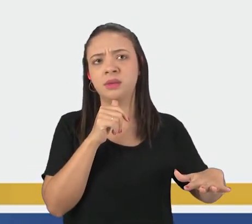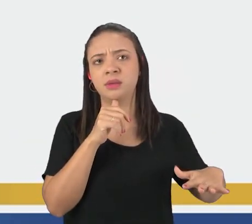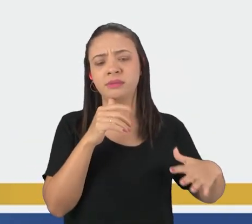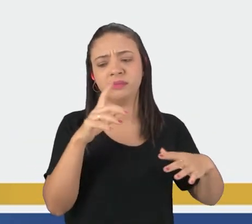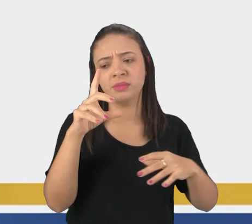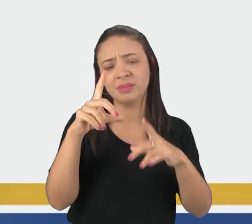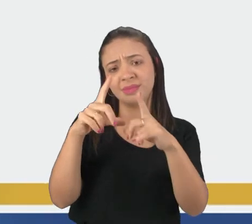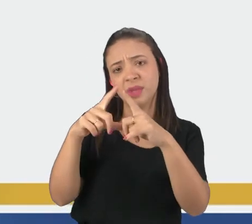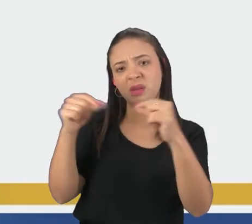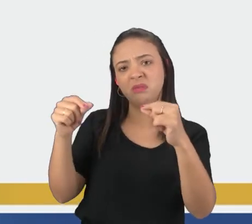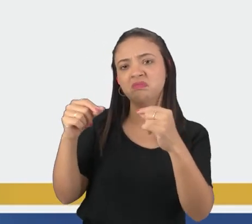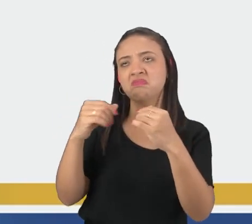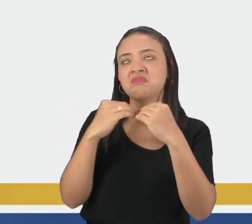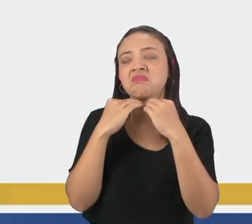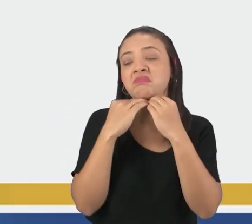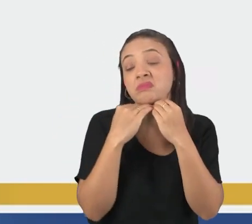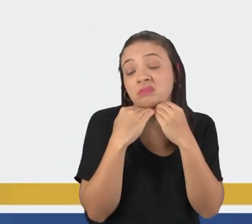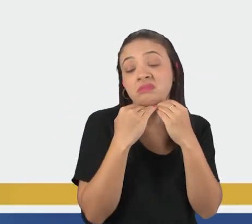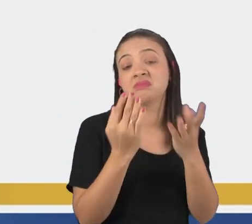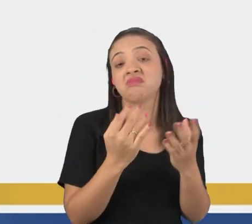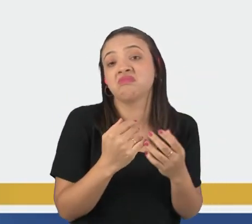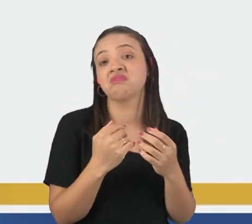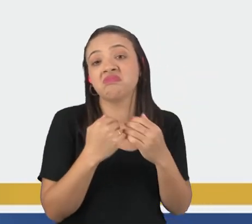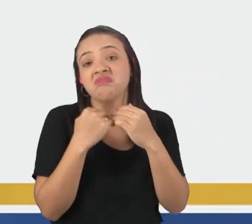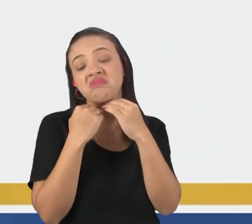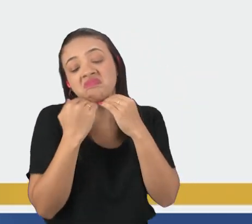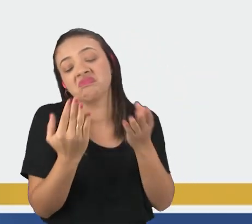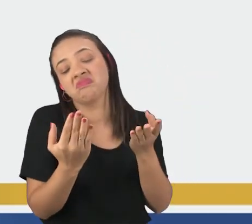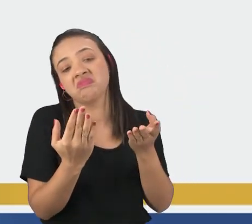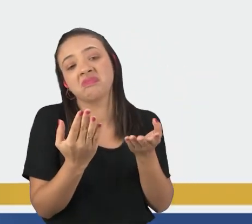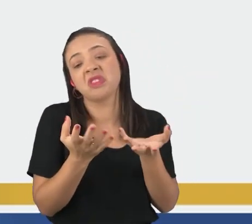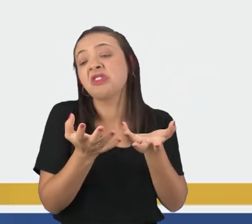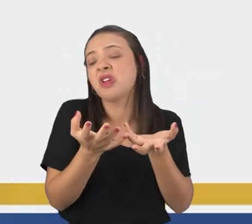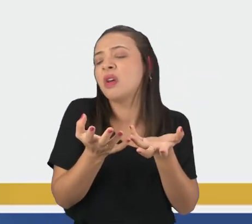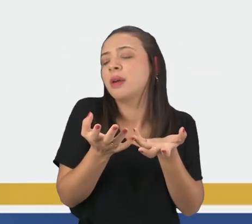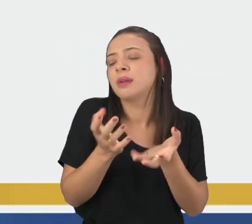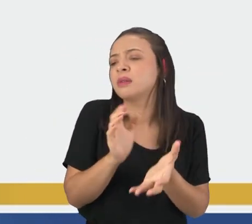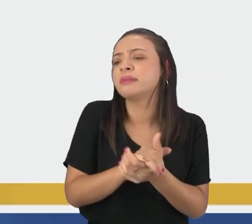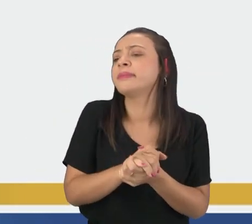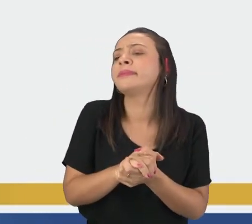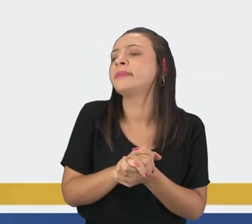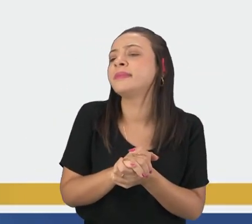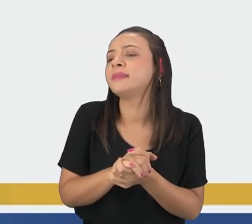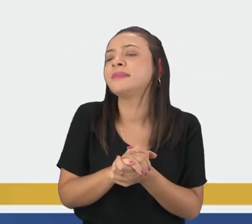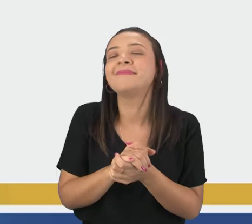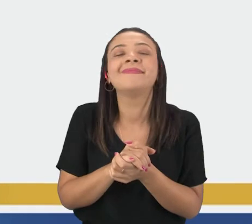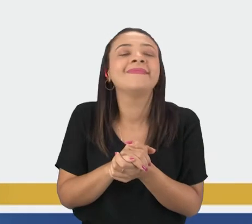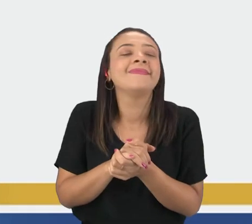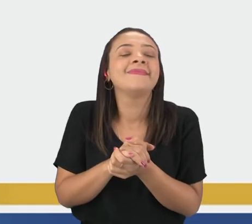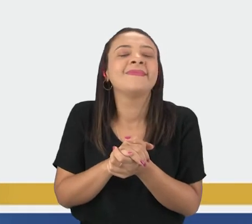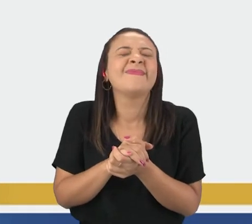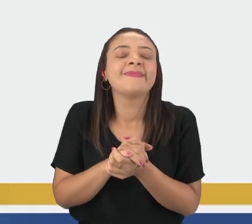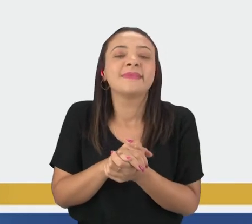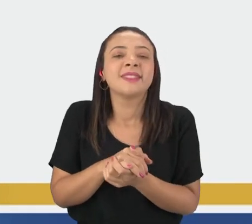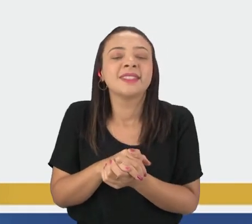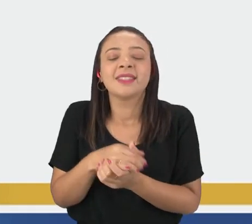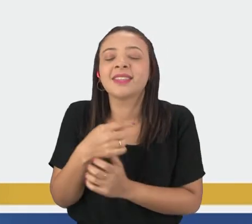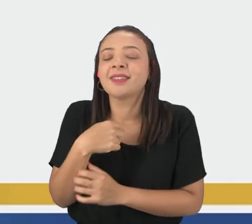A lua não se importou com isso. Queria casar de qualquer jeito.